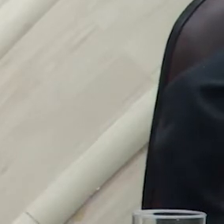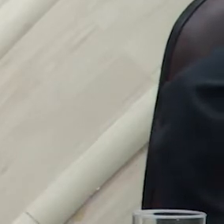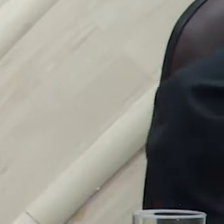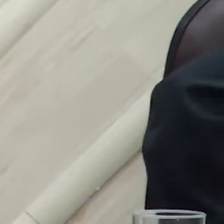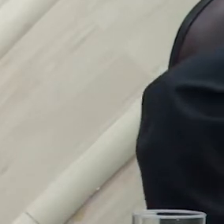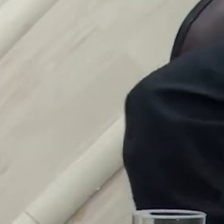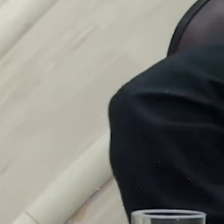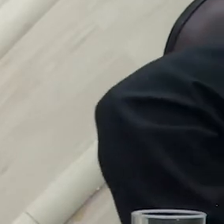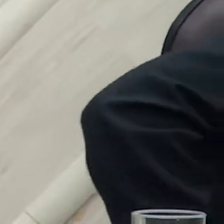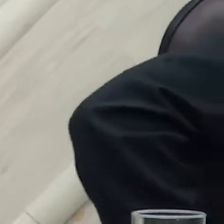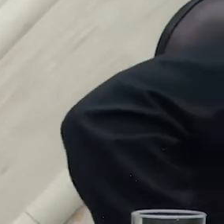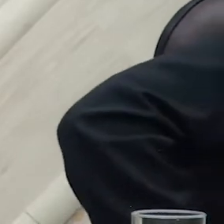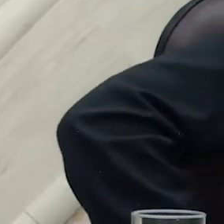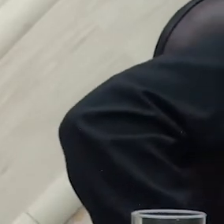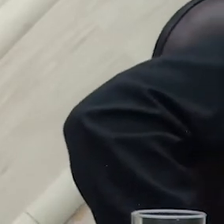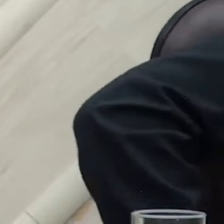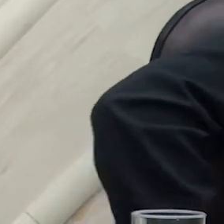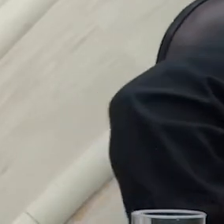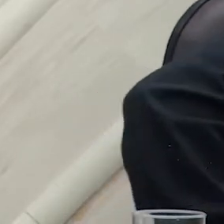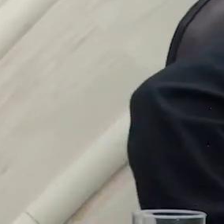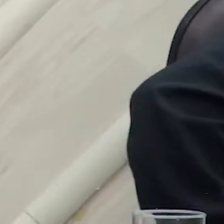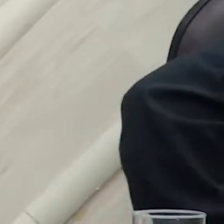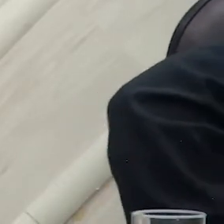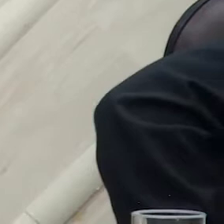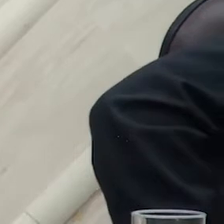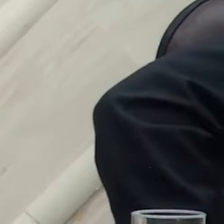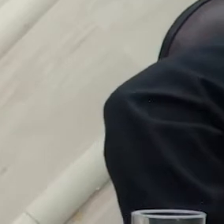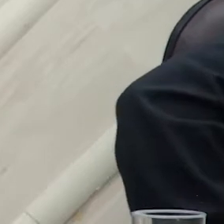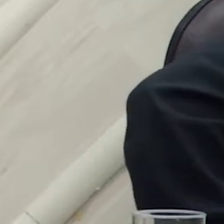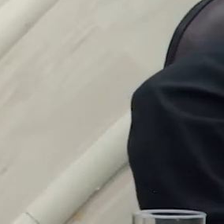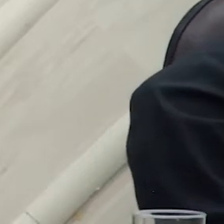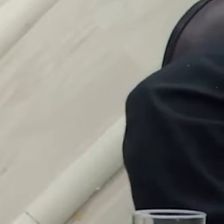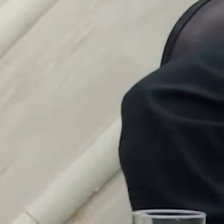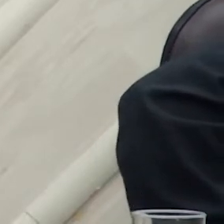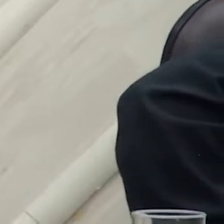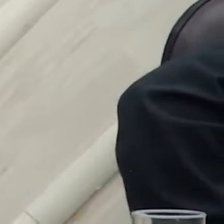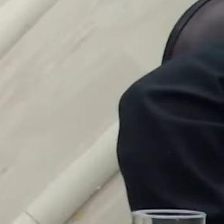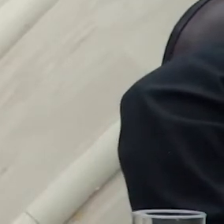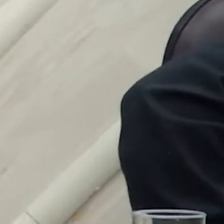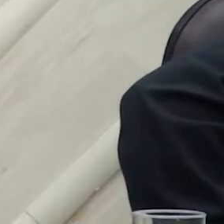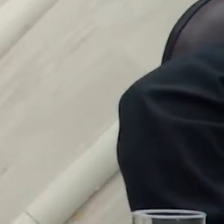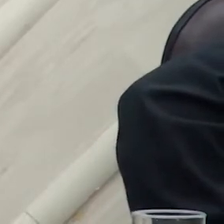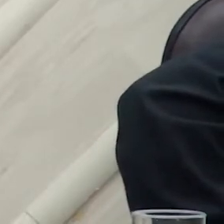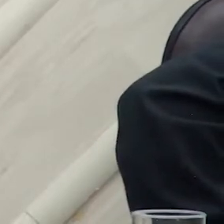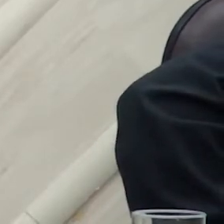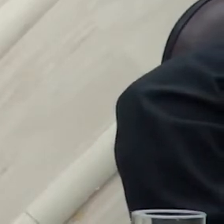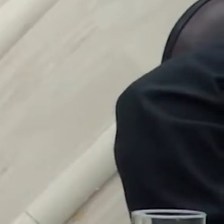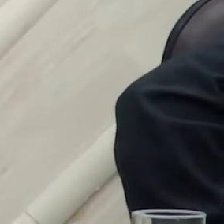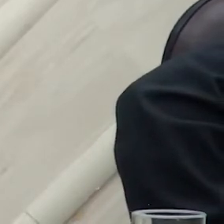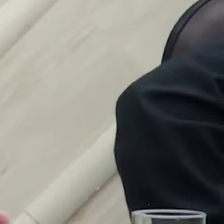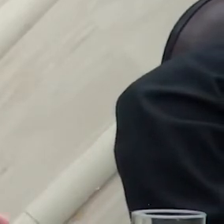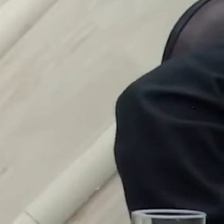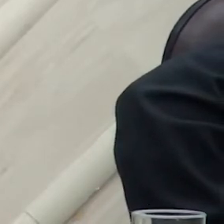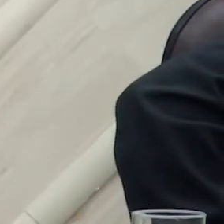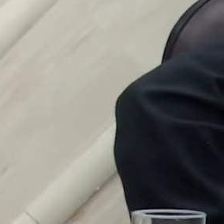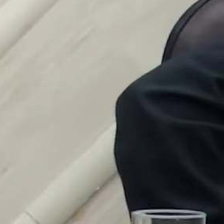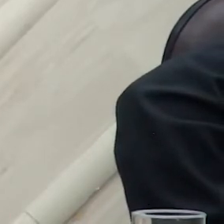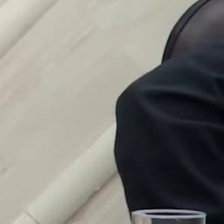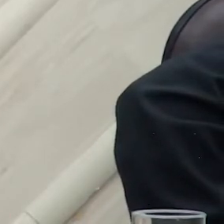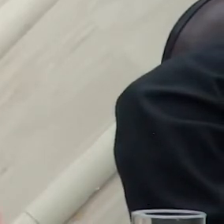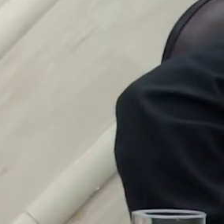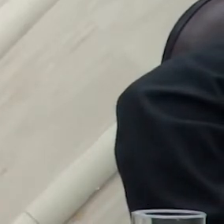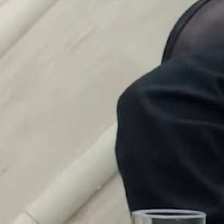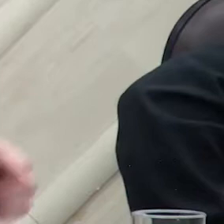Alemanha, vários outros, todos têm correio público, num mercado altamente competitivo e bem estruturado e